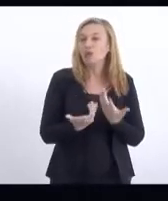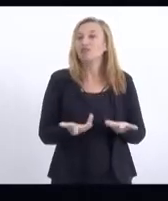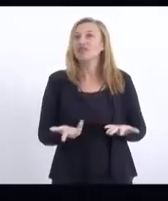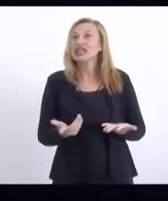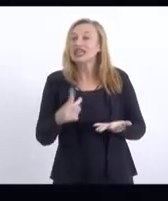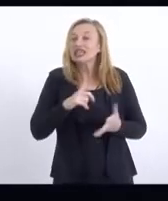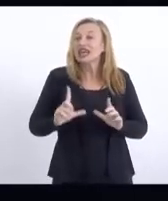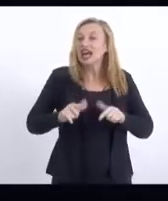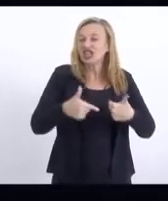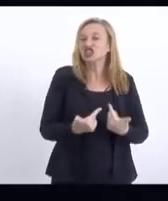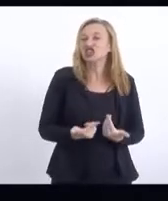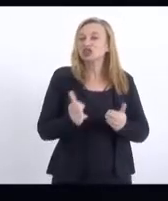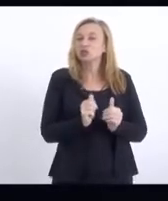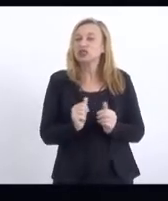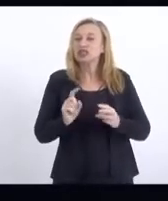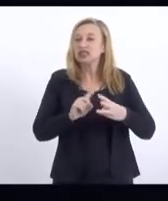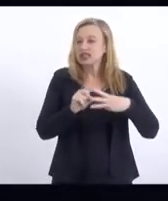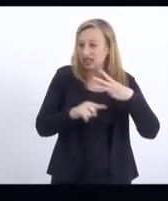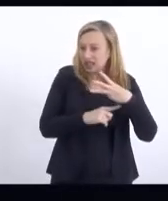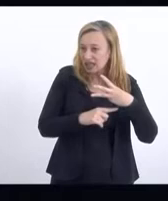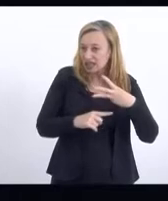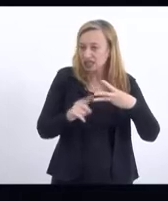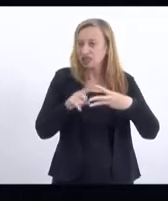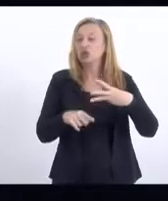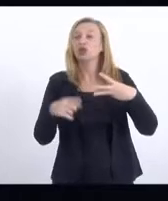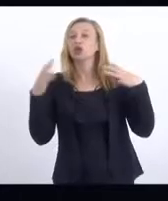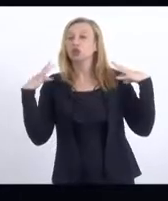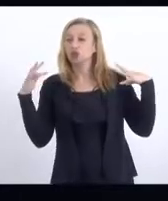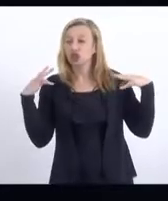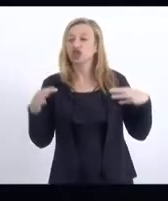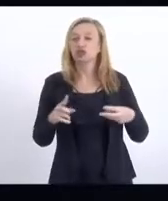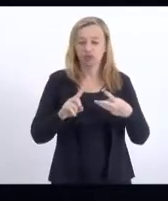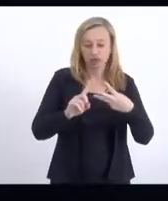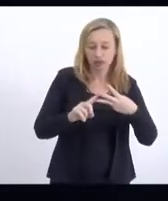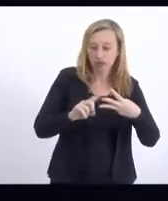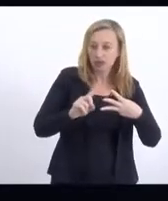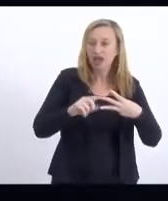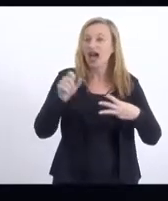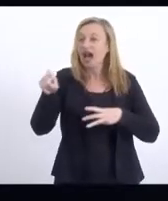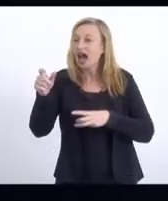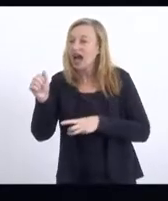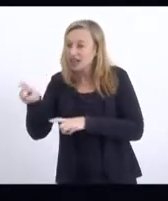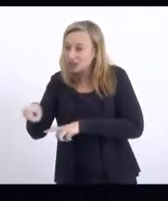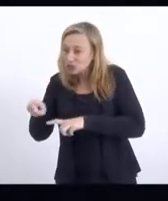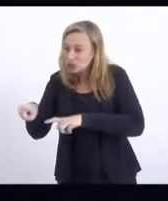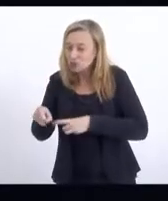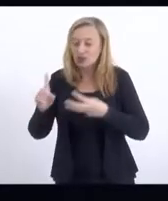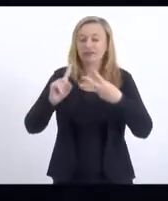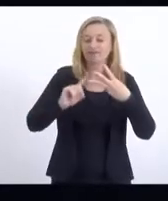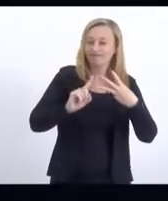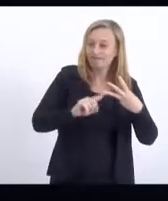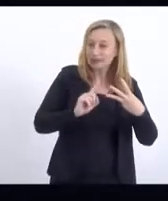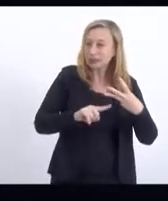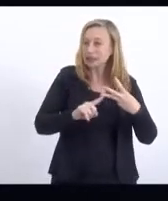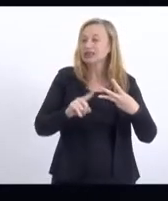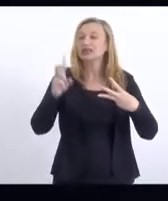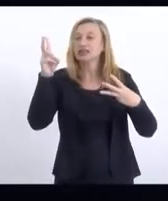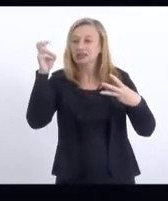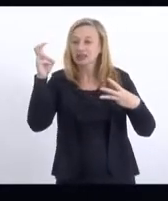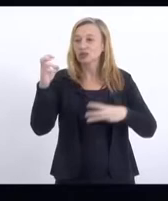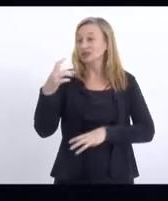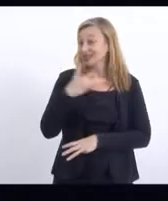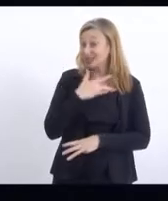tem atuado em 3 frentes, que é a frente do turismo, né, a frente da agricultura e também na questão da